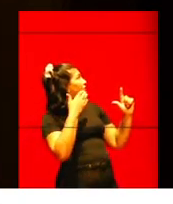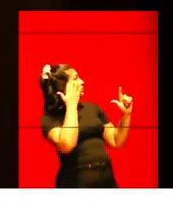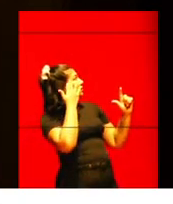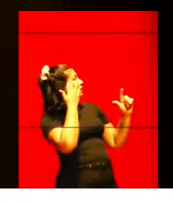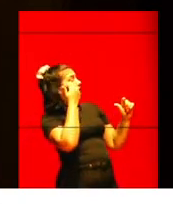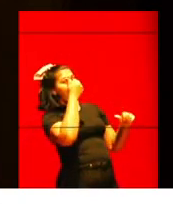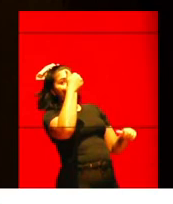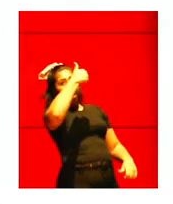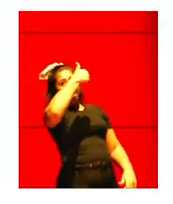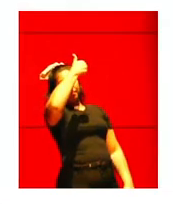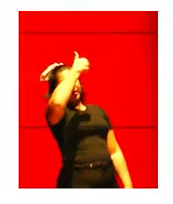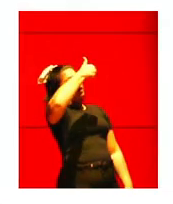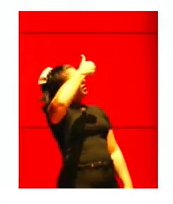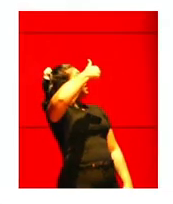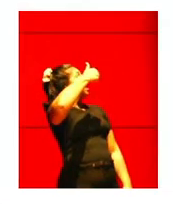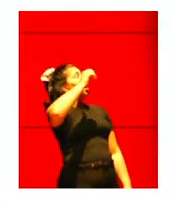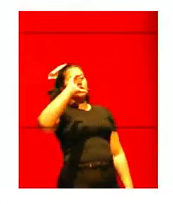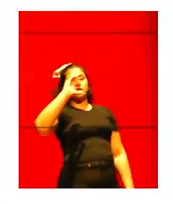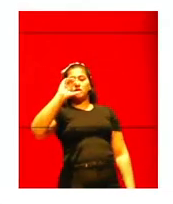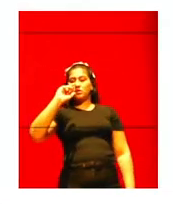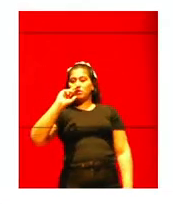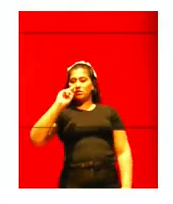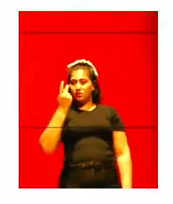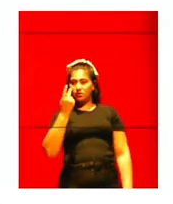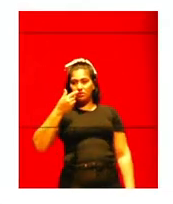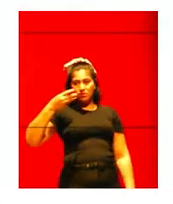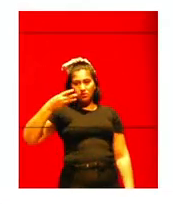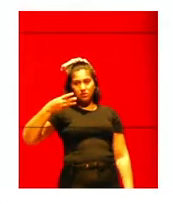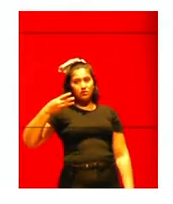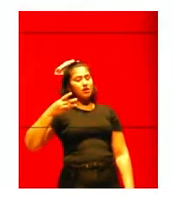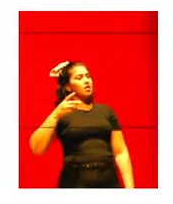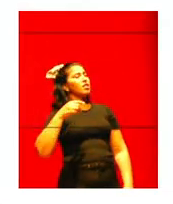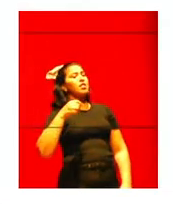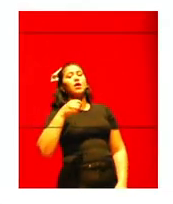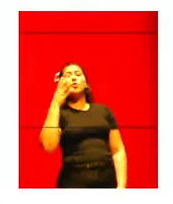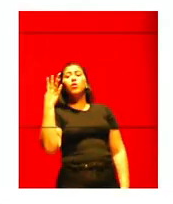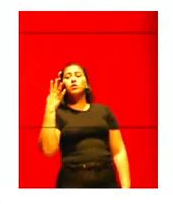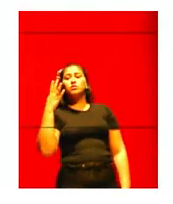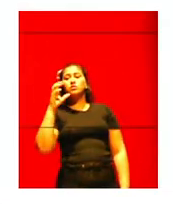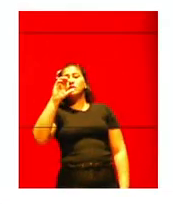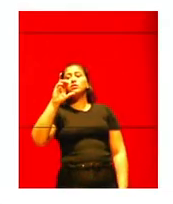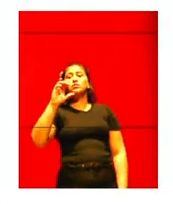aquela primeira cadeia carbônica e saber ali quantos carbonos aparecem?